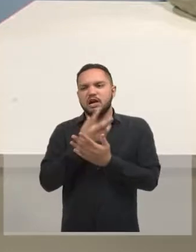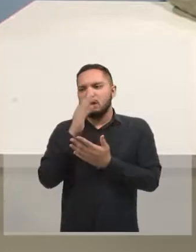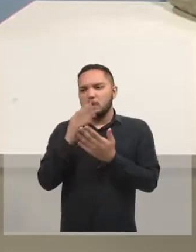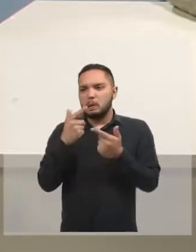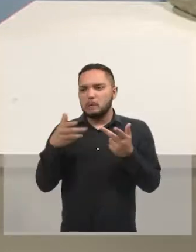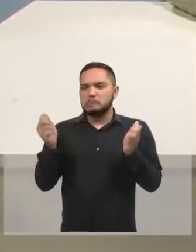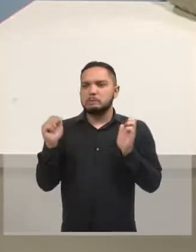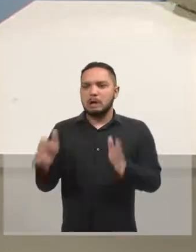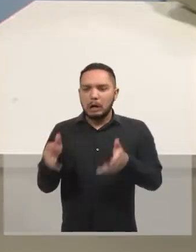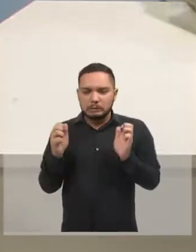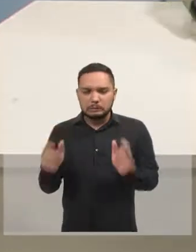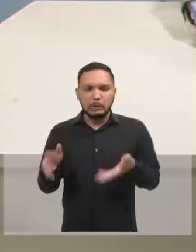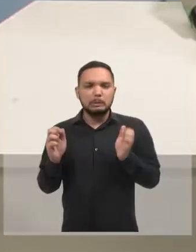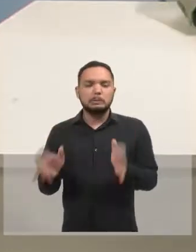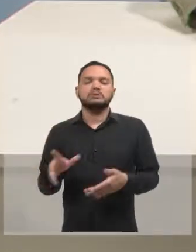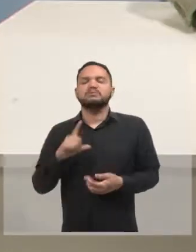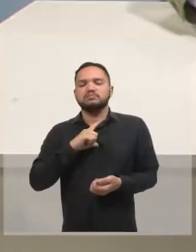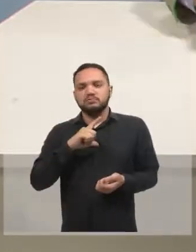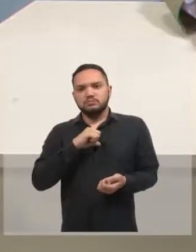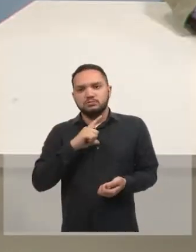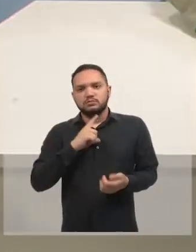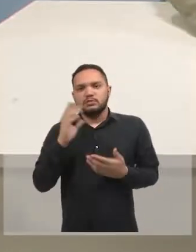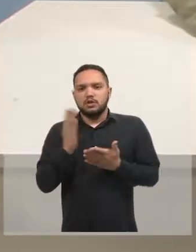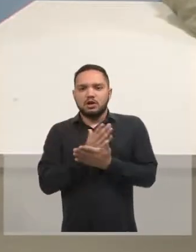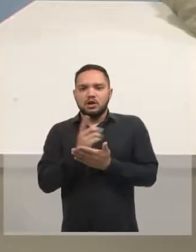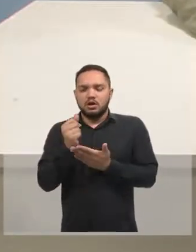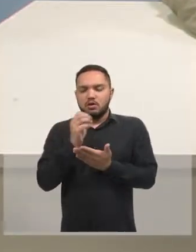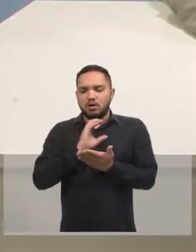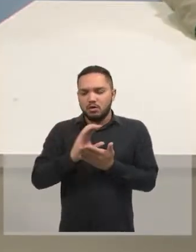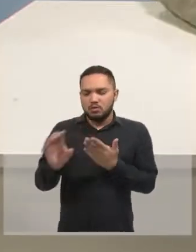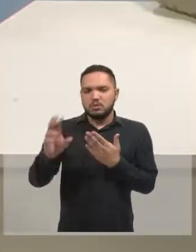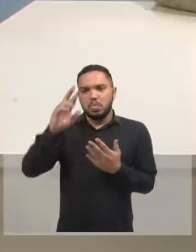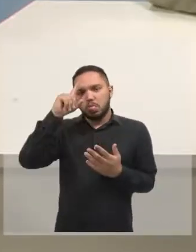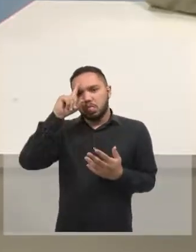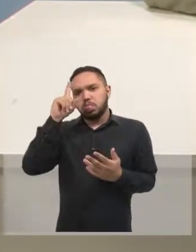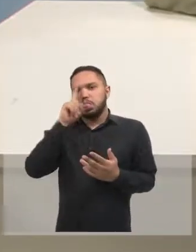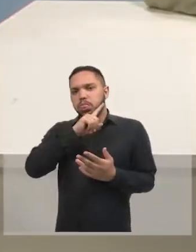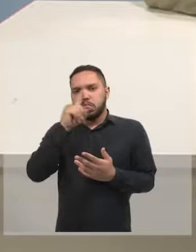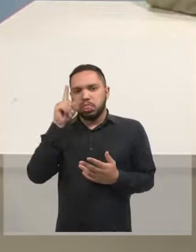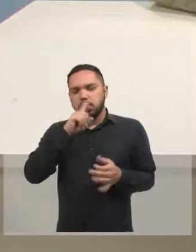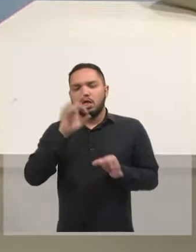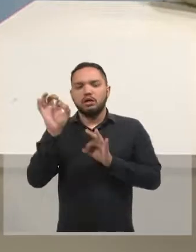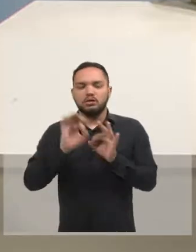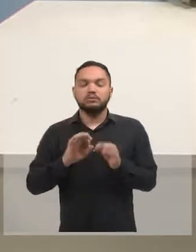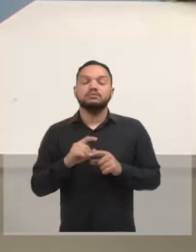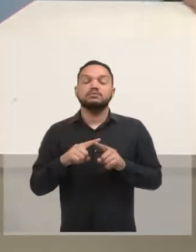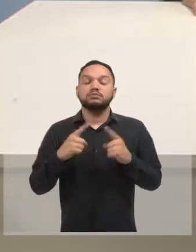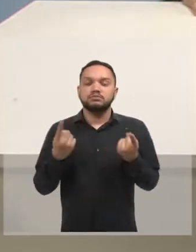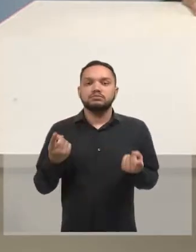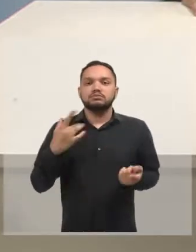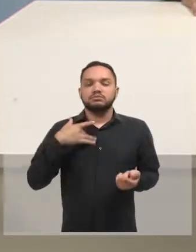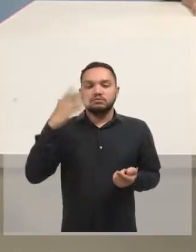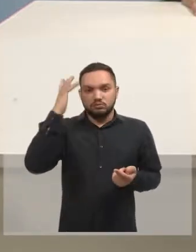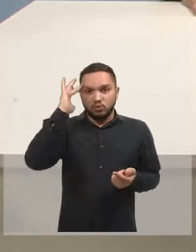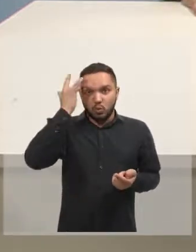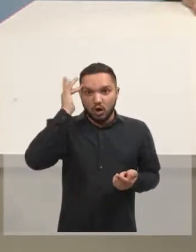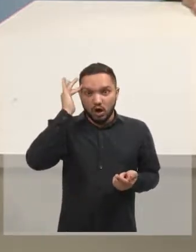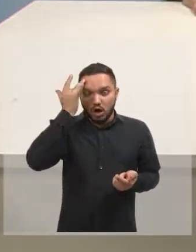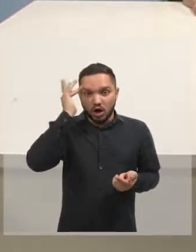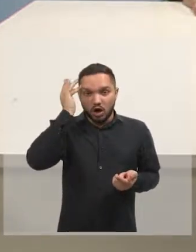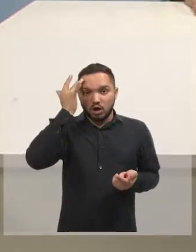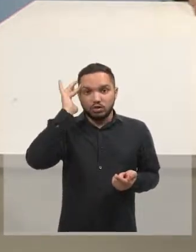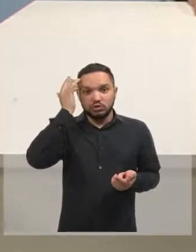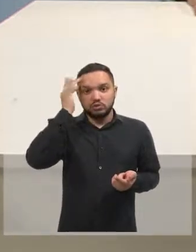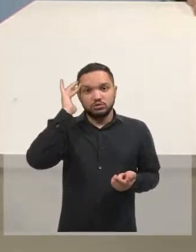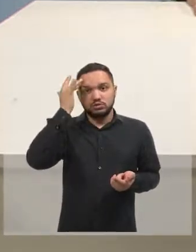gasto desnecessário, houve recursos mal aplicados, mas que eu acho que a